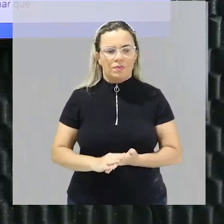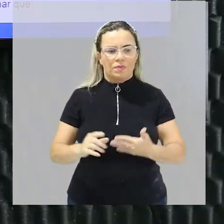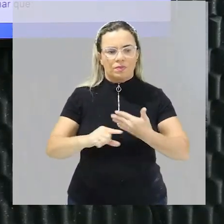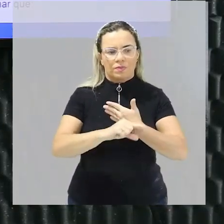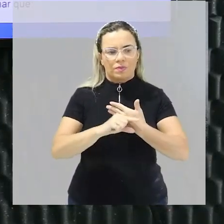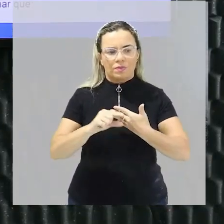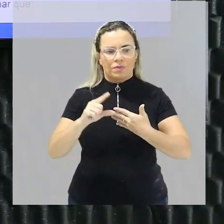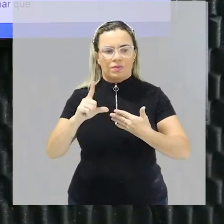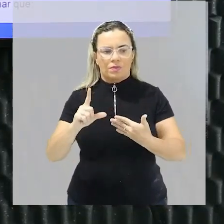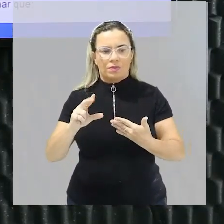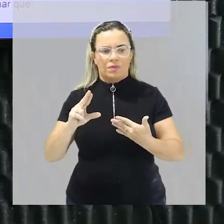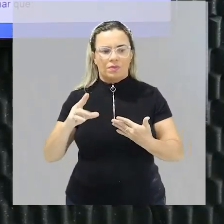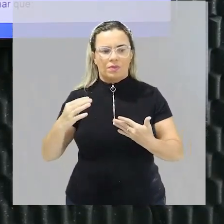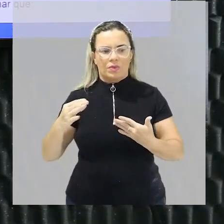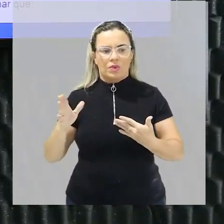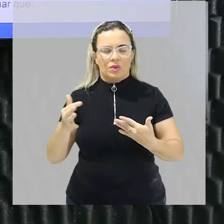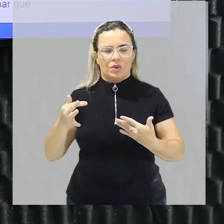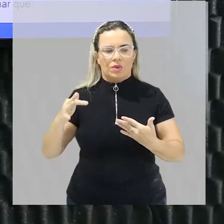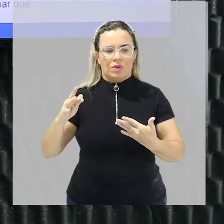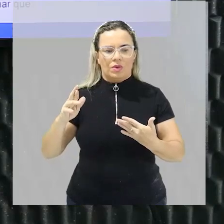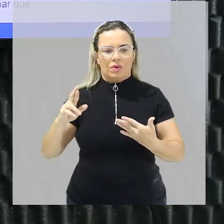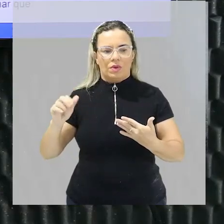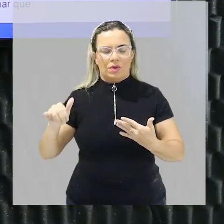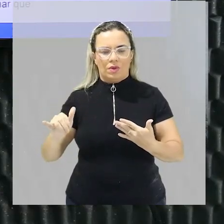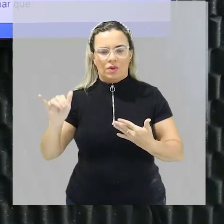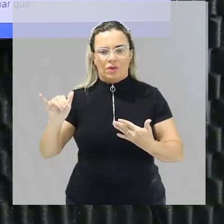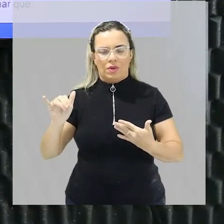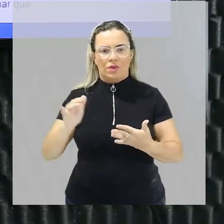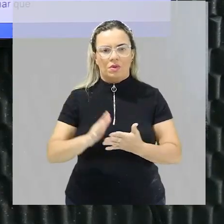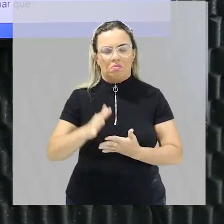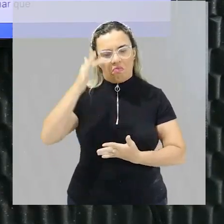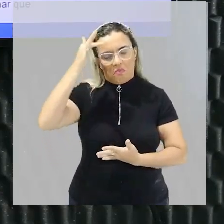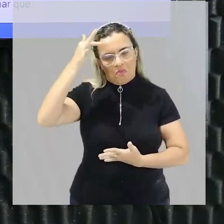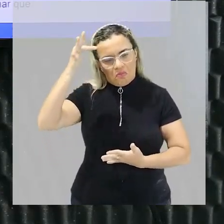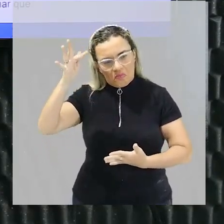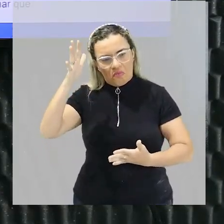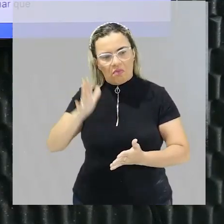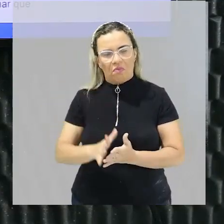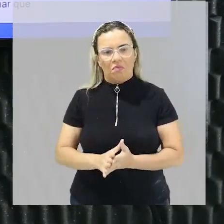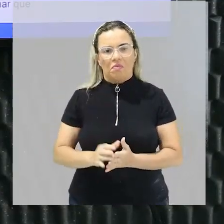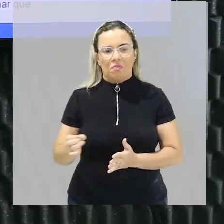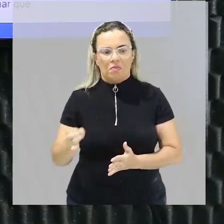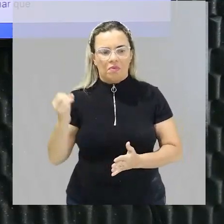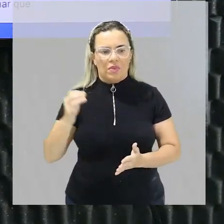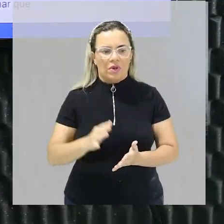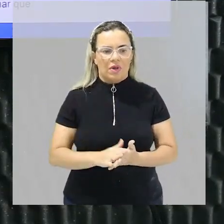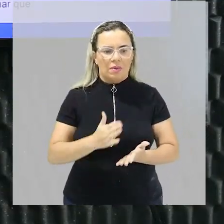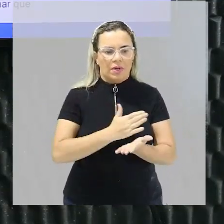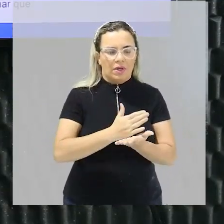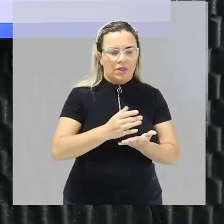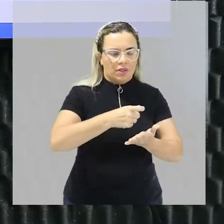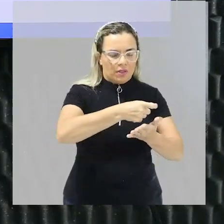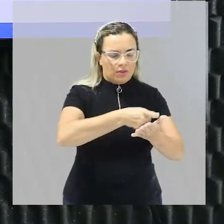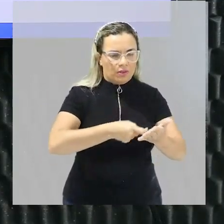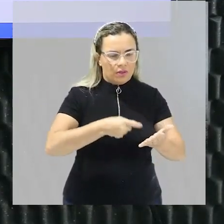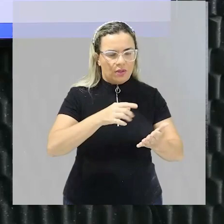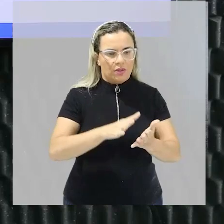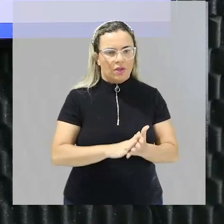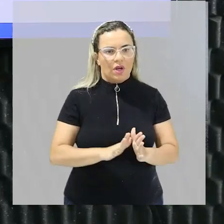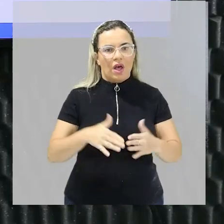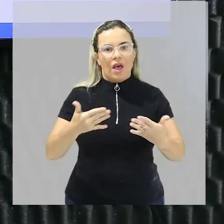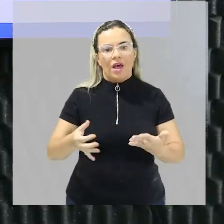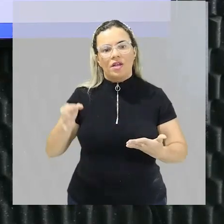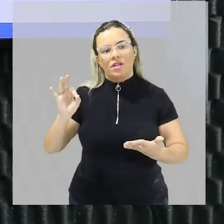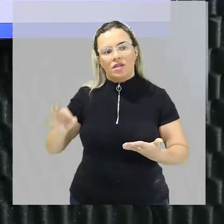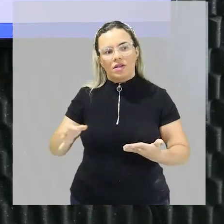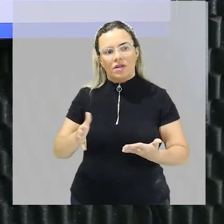muito, um dos grandes autores da filosofia, a partir da leitura do texto acima, é correto afirmar que o